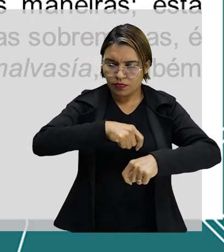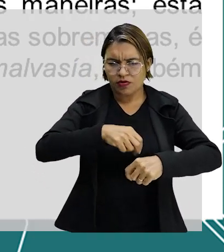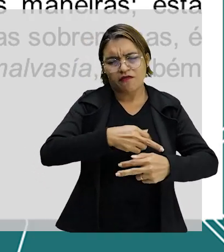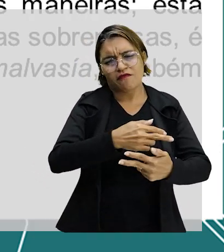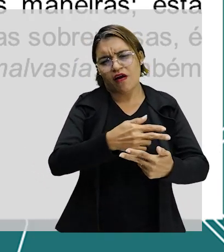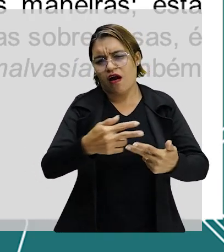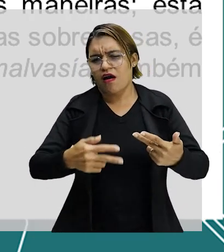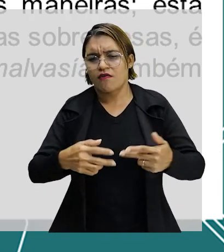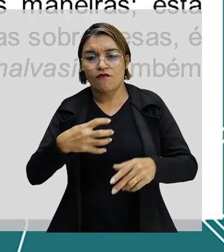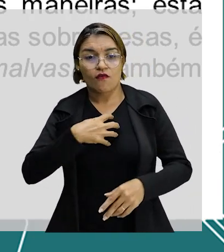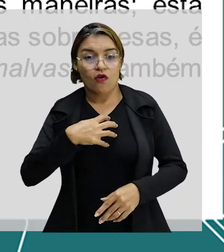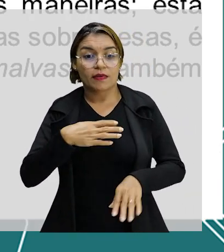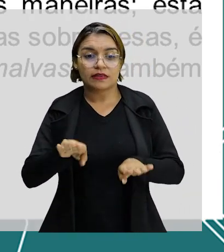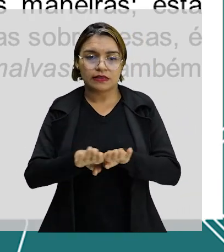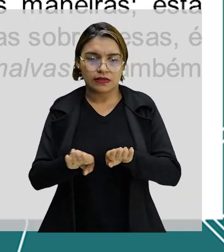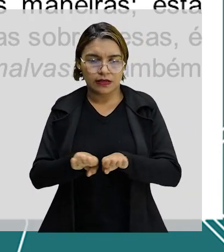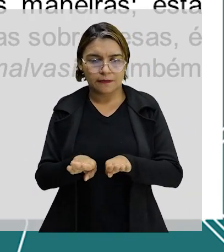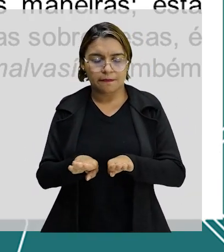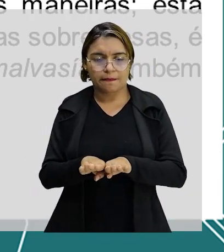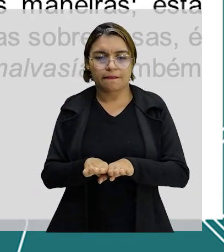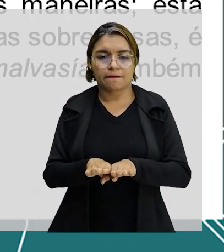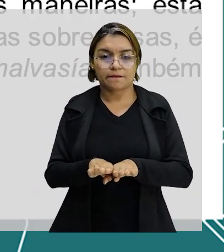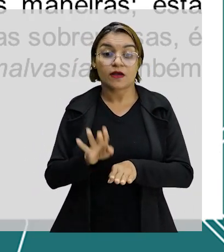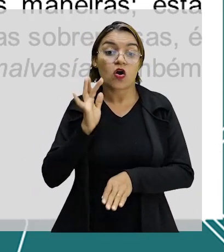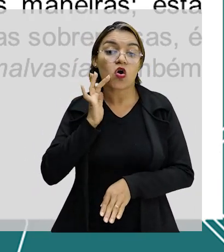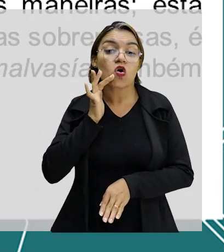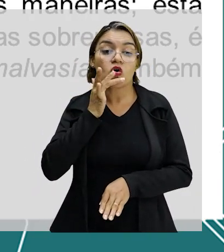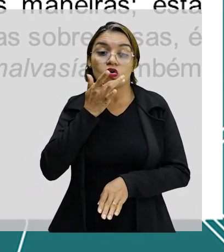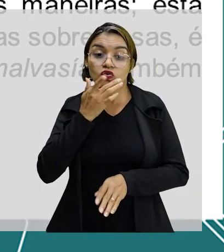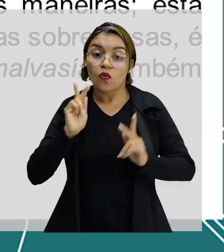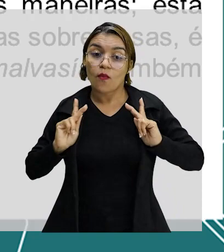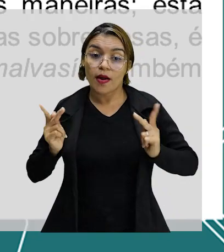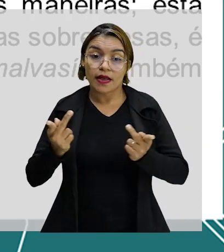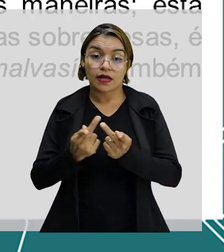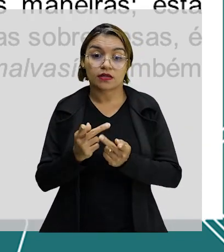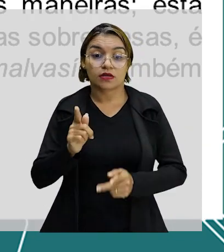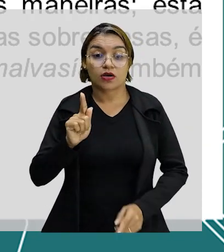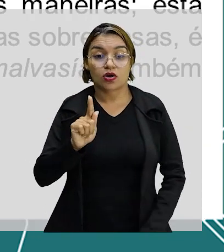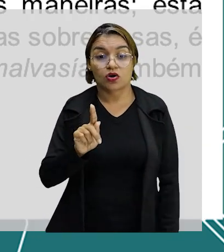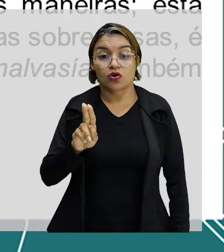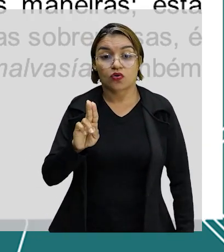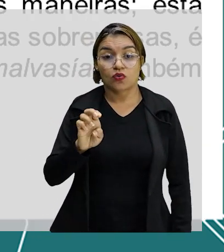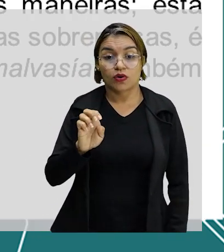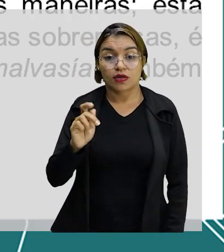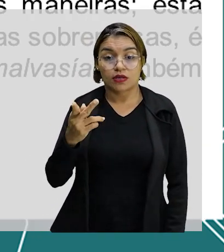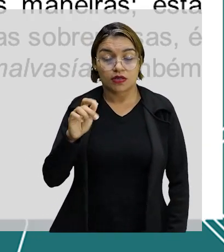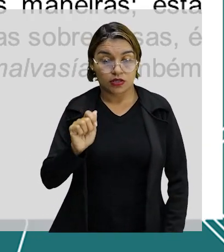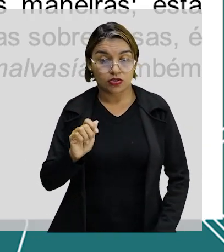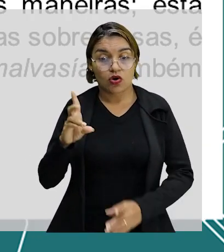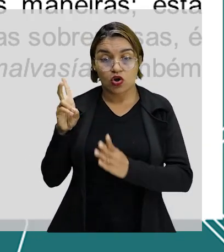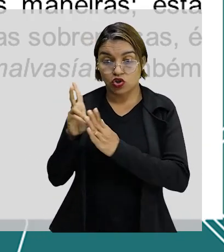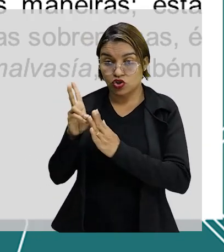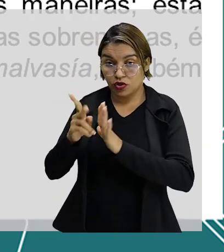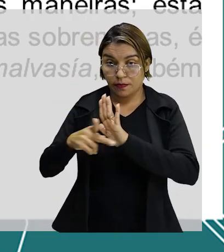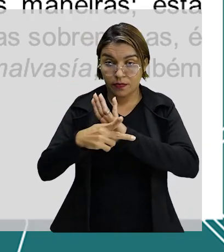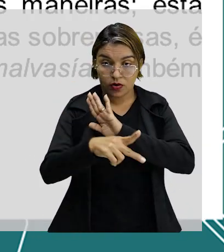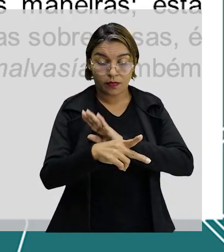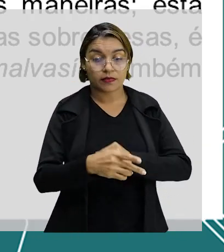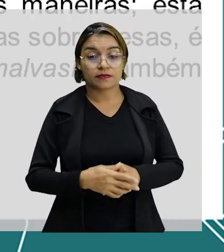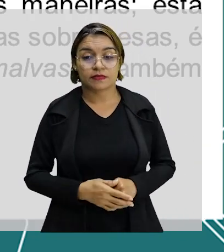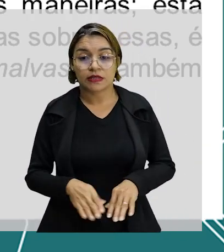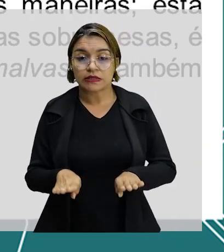várias maneiras. E esta iguaria é herança dos guanches, tá? O povo indígena das ilhas. E entre as sobremesas é